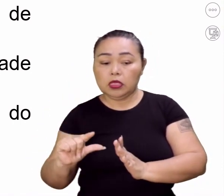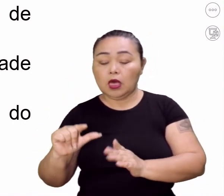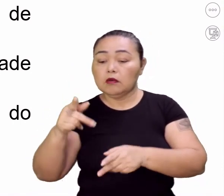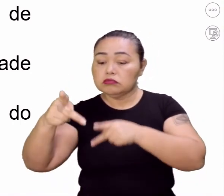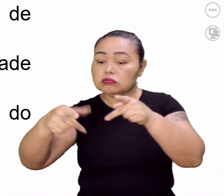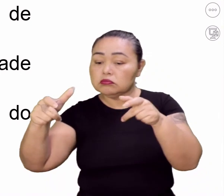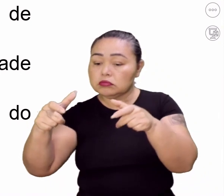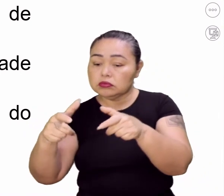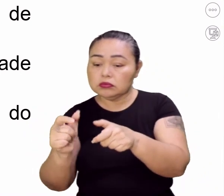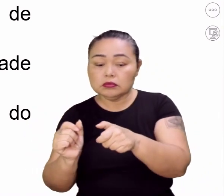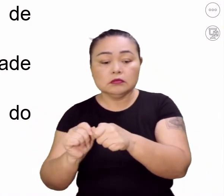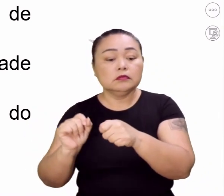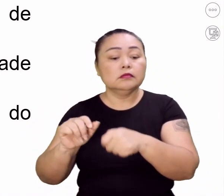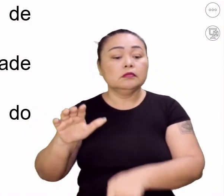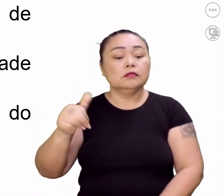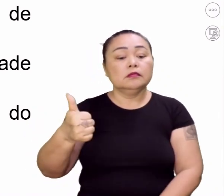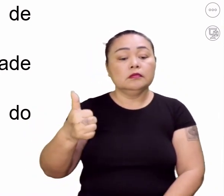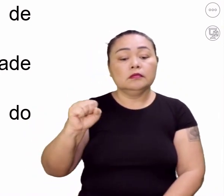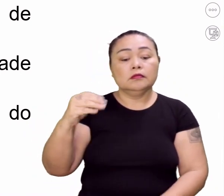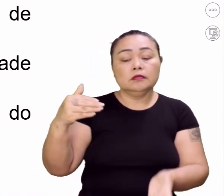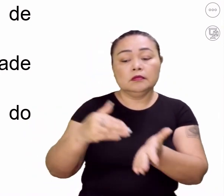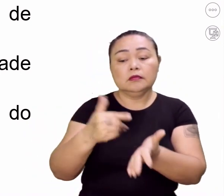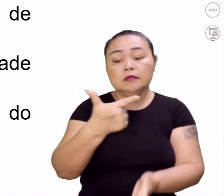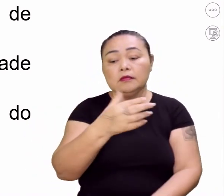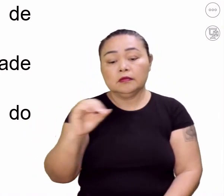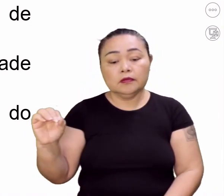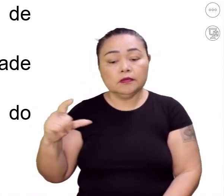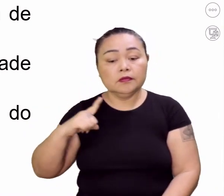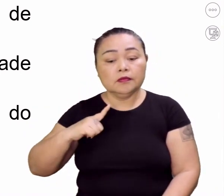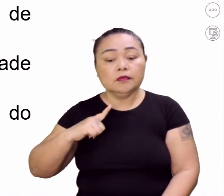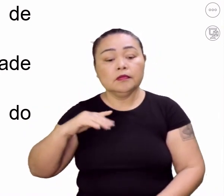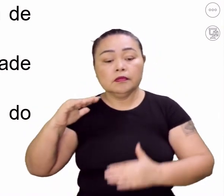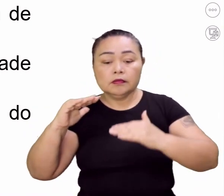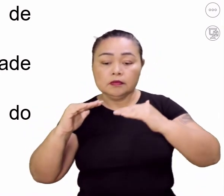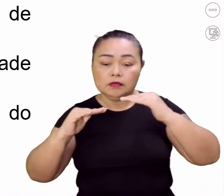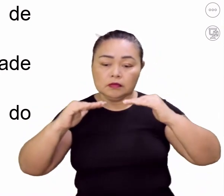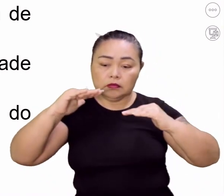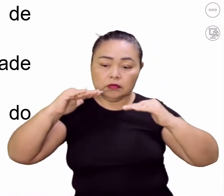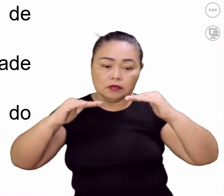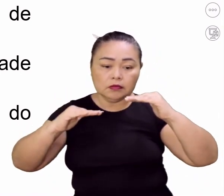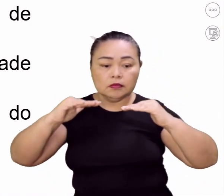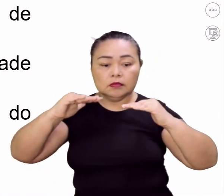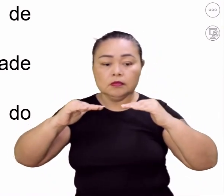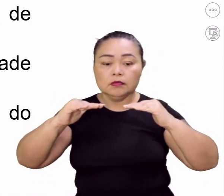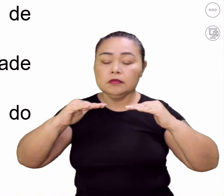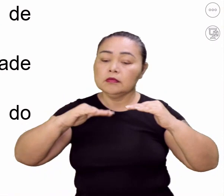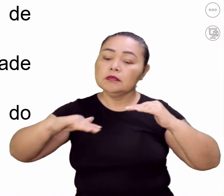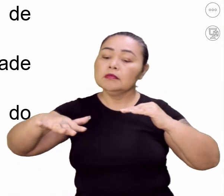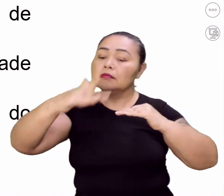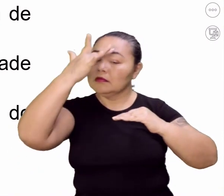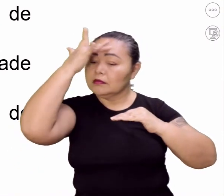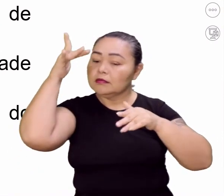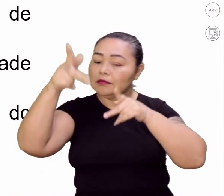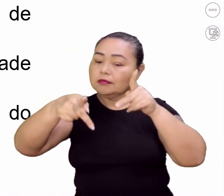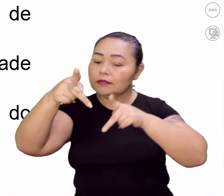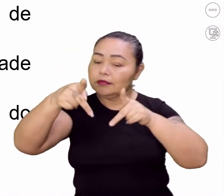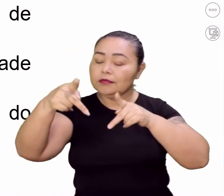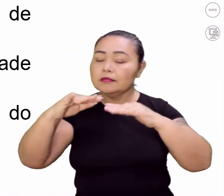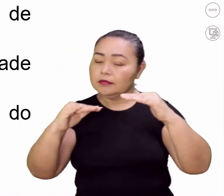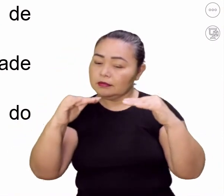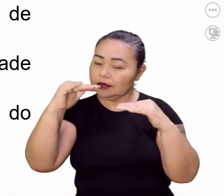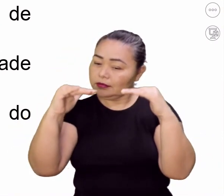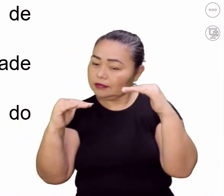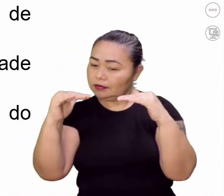densidade demográfica. E, de 80 a 2000, como de estabilização do crescimento demográfico. Então, é